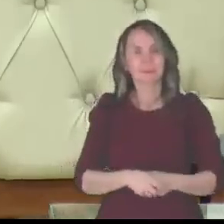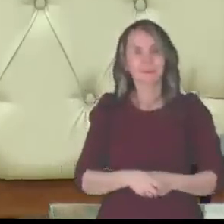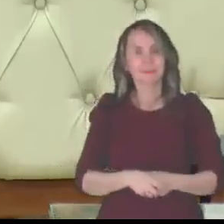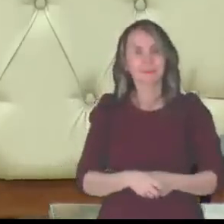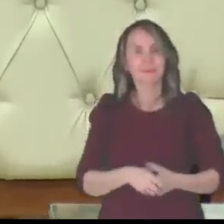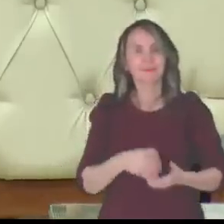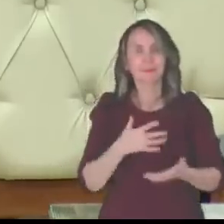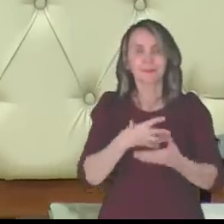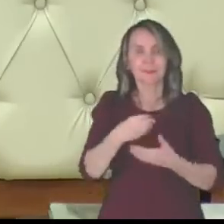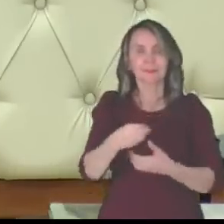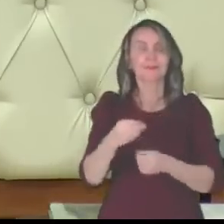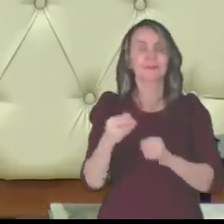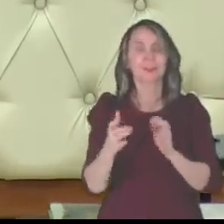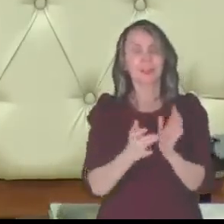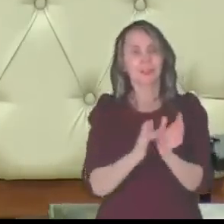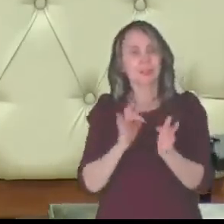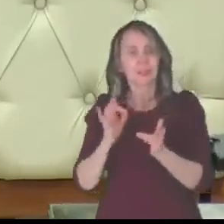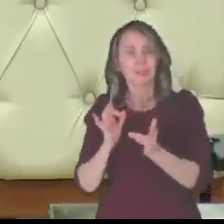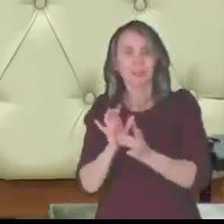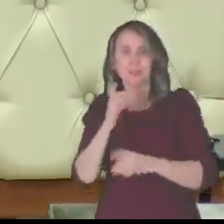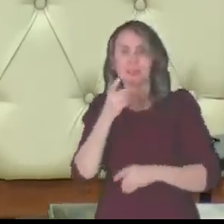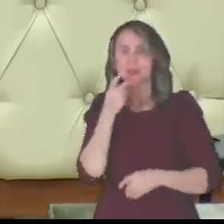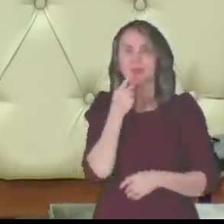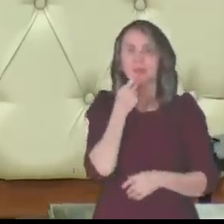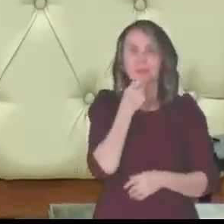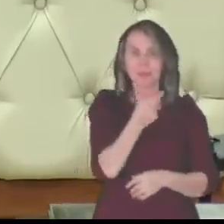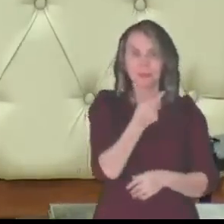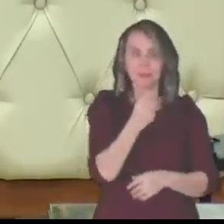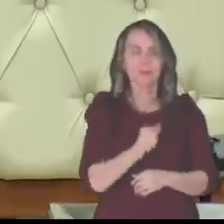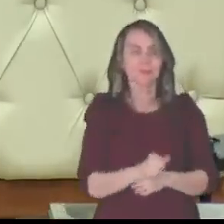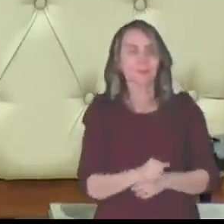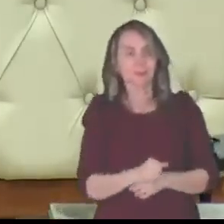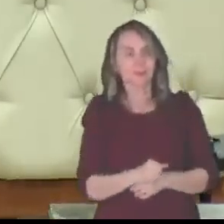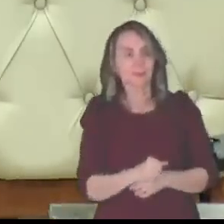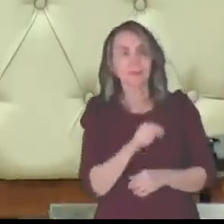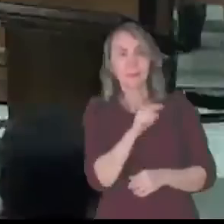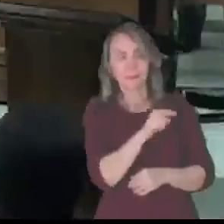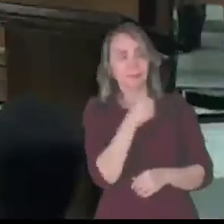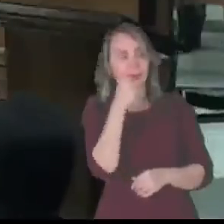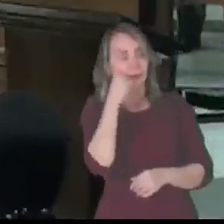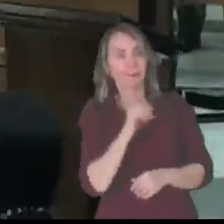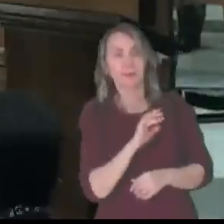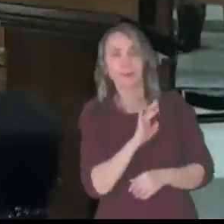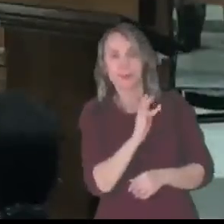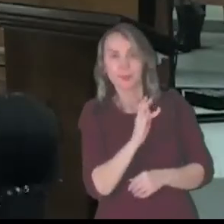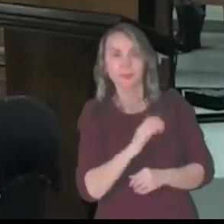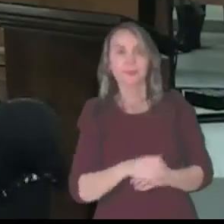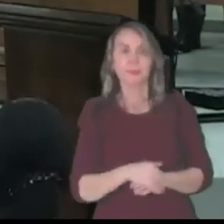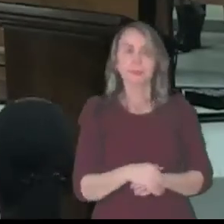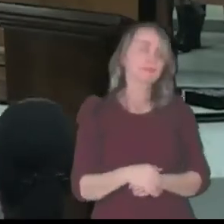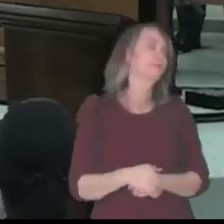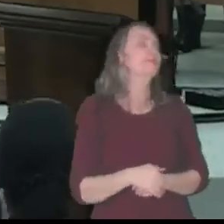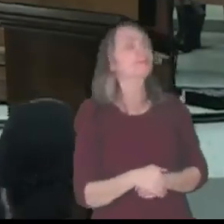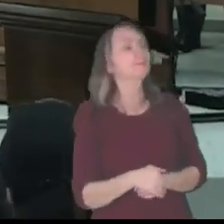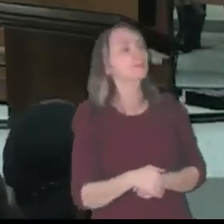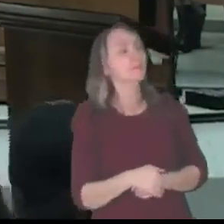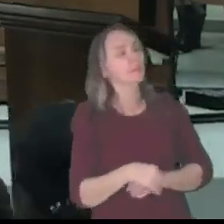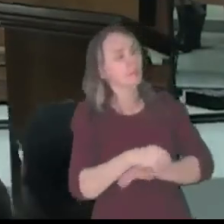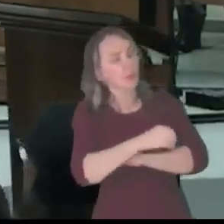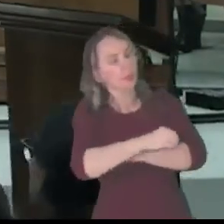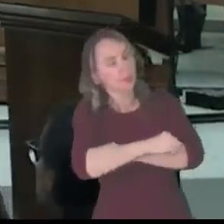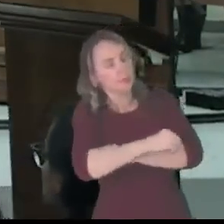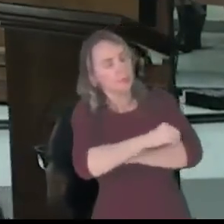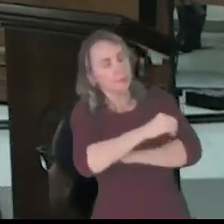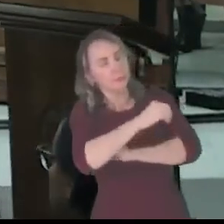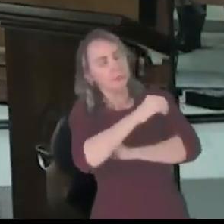diga comigo disse Jesus disse Jesus a sua noiva a sua noiva antes que refresque o dia